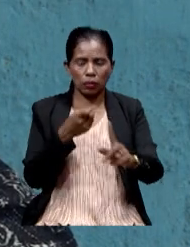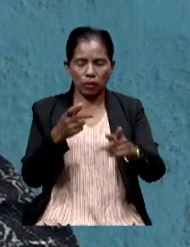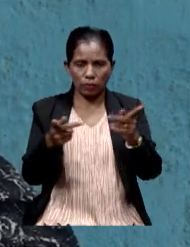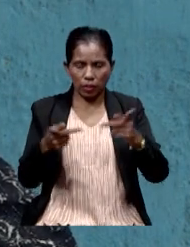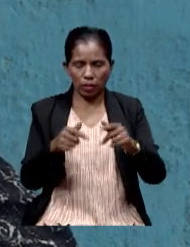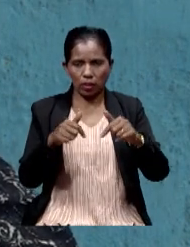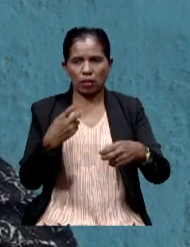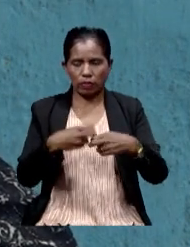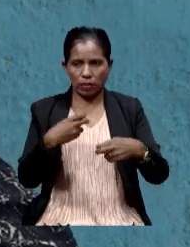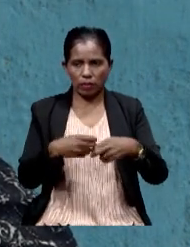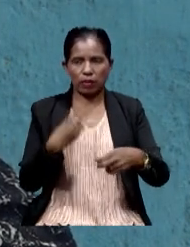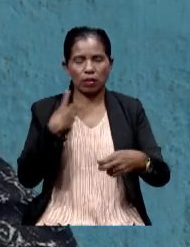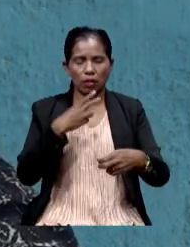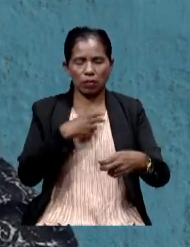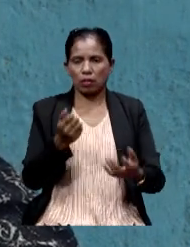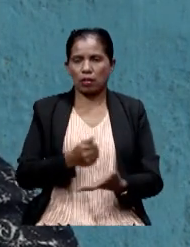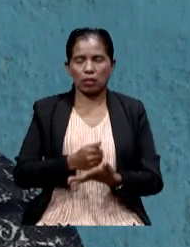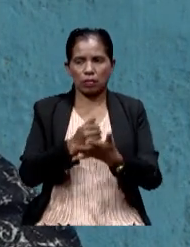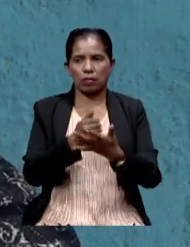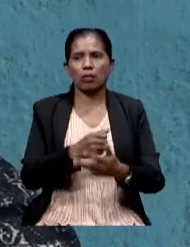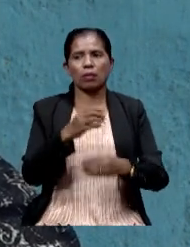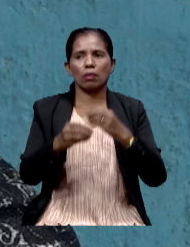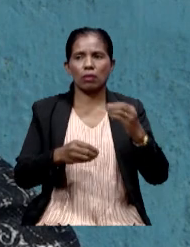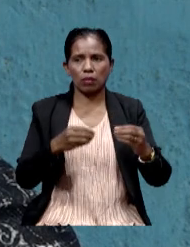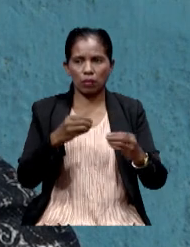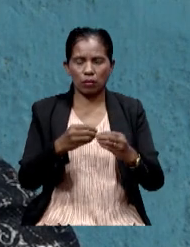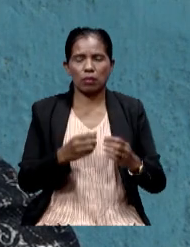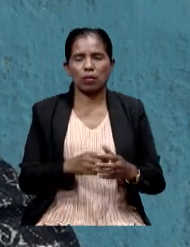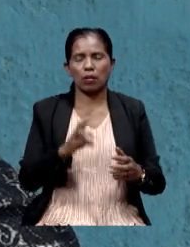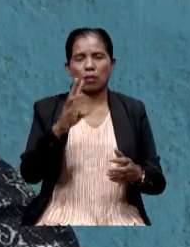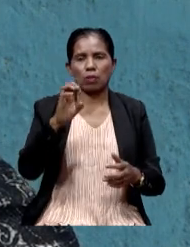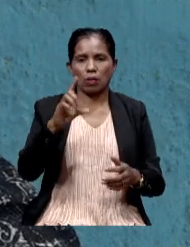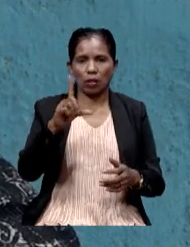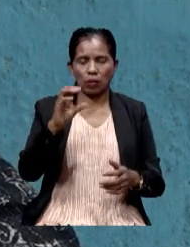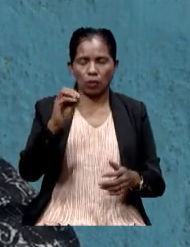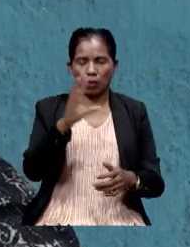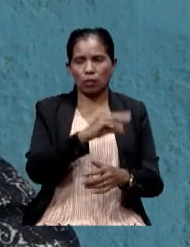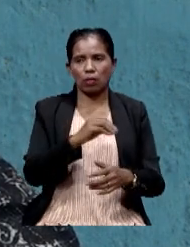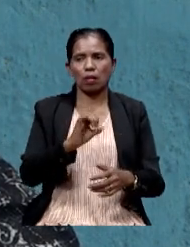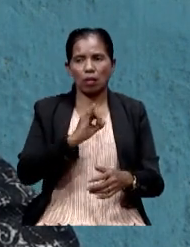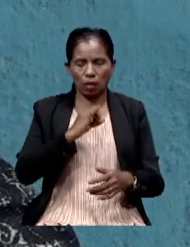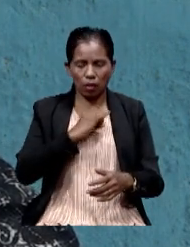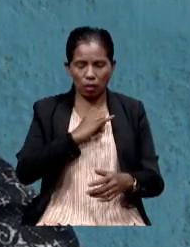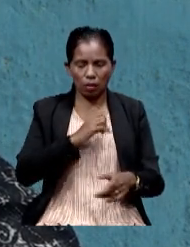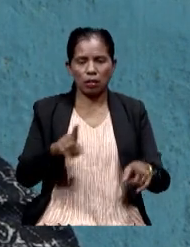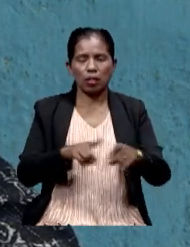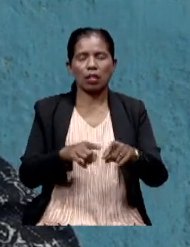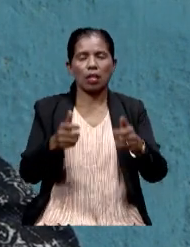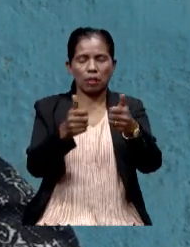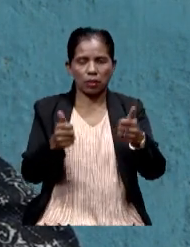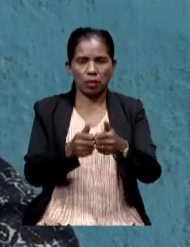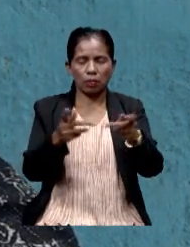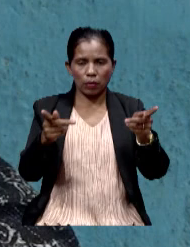difisil itatu resolve a kono ba asuntu e lolo ho mota di lor ha urasi nudara mister dor ba